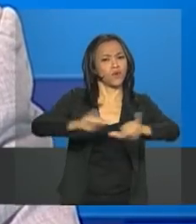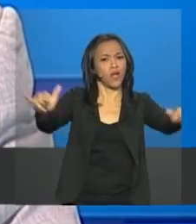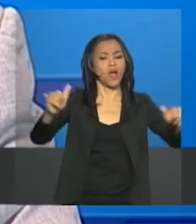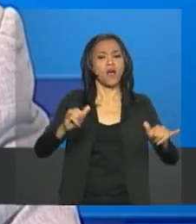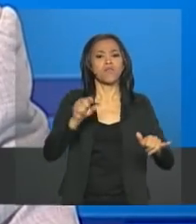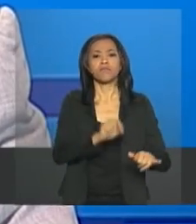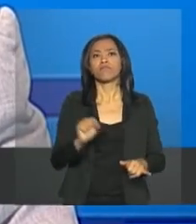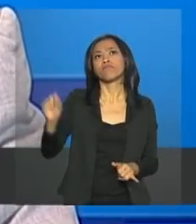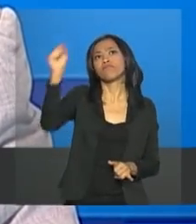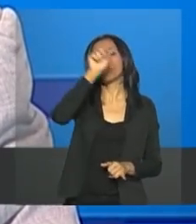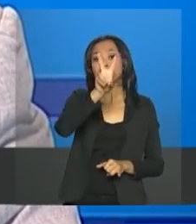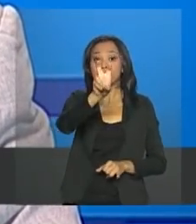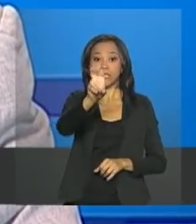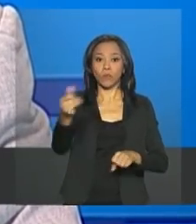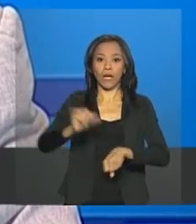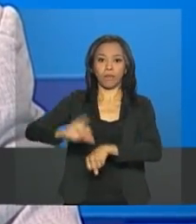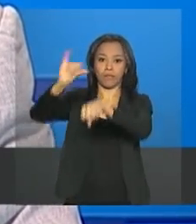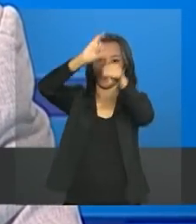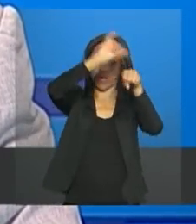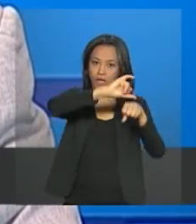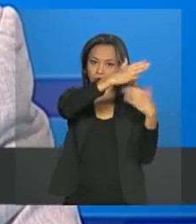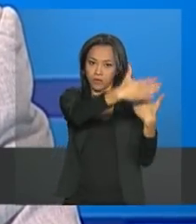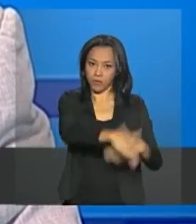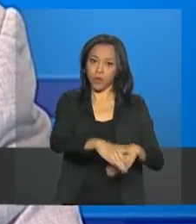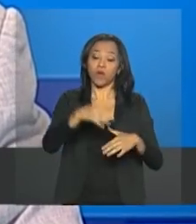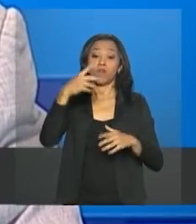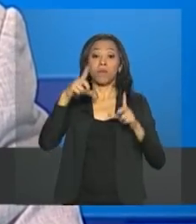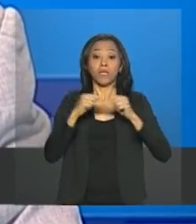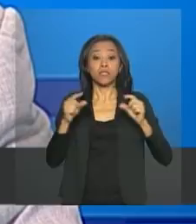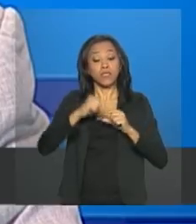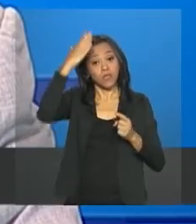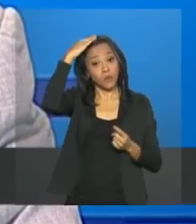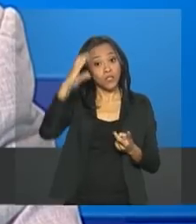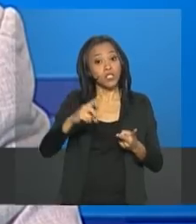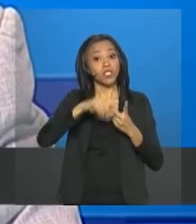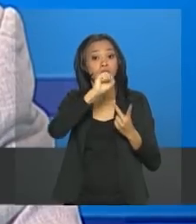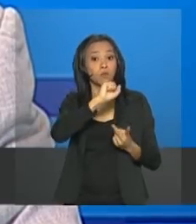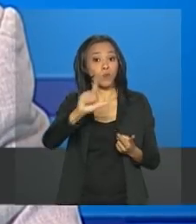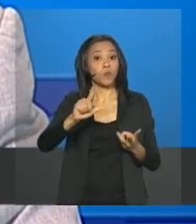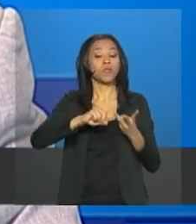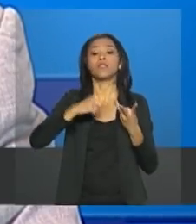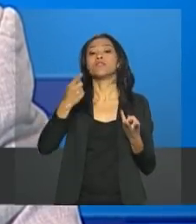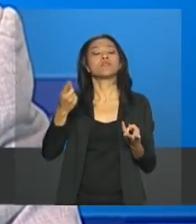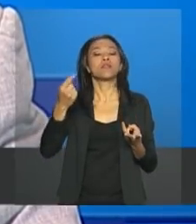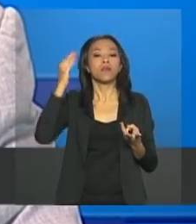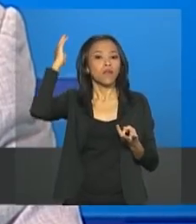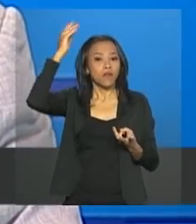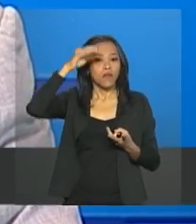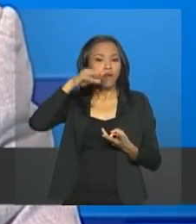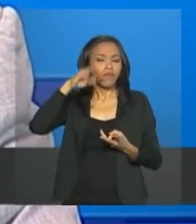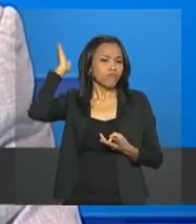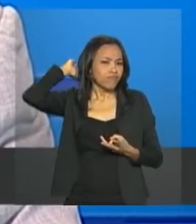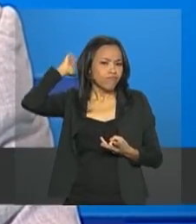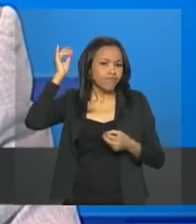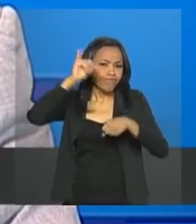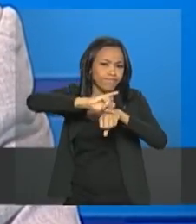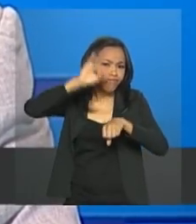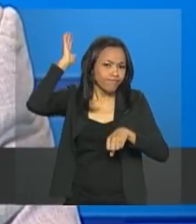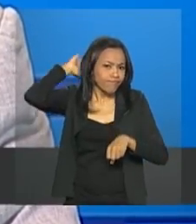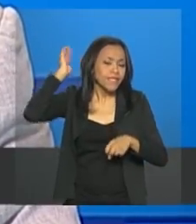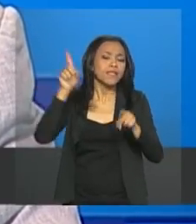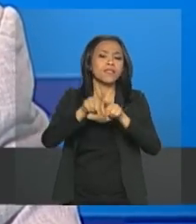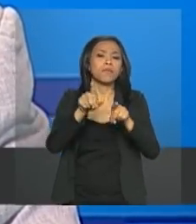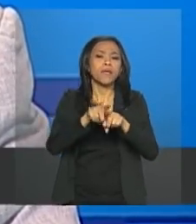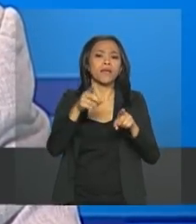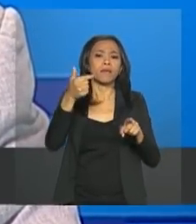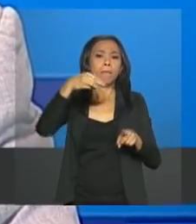cinco capitais brasília curitiba são luís ma manaus belo horizonte que é a segunda etapa do processo